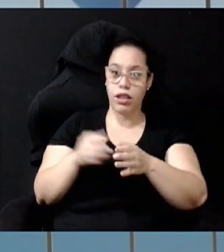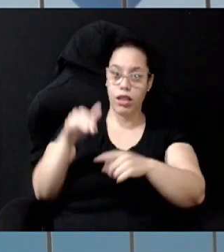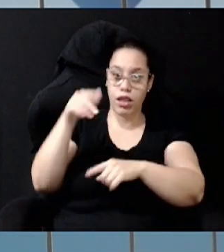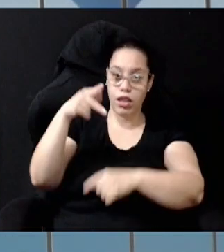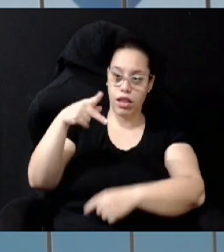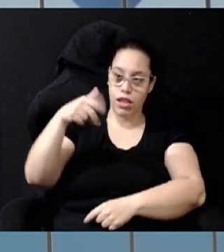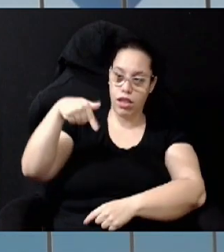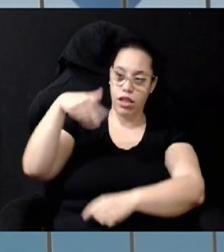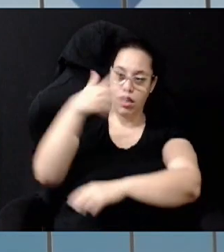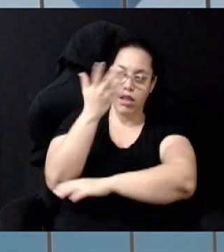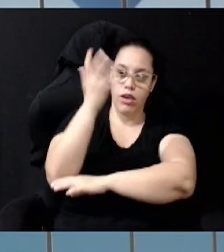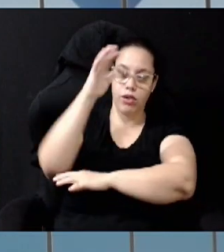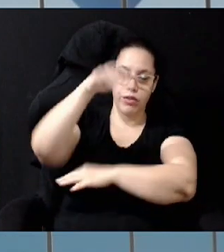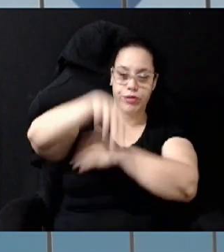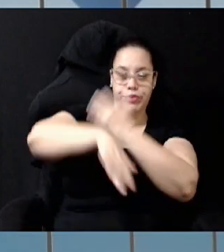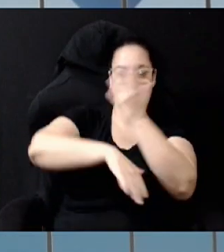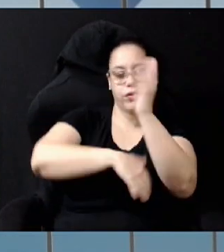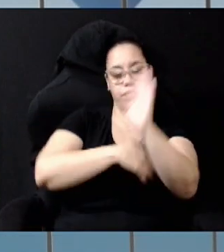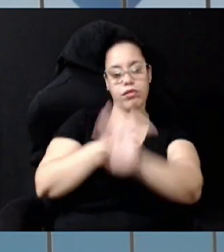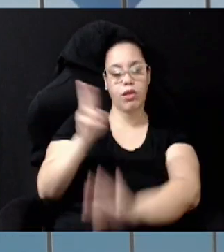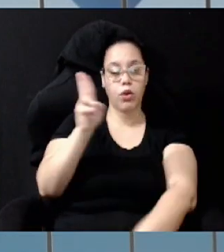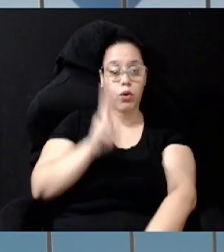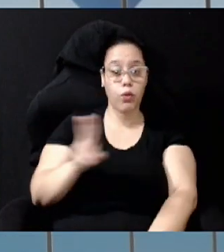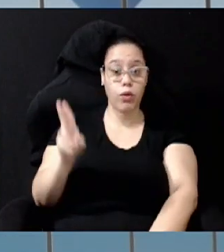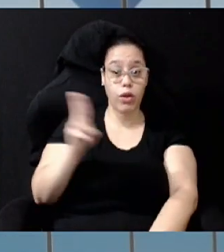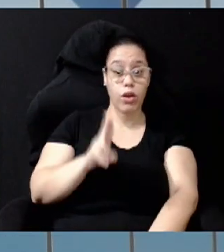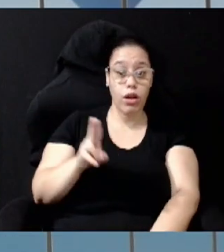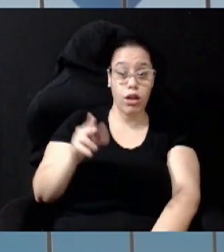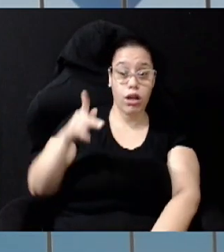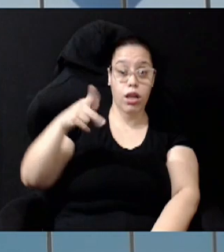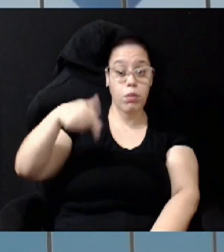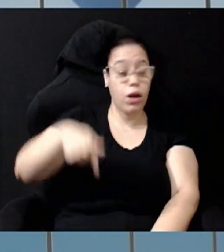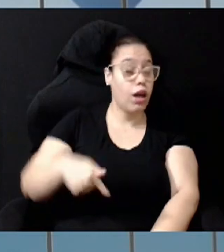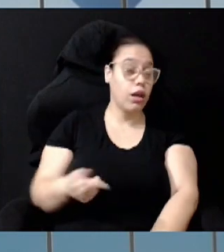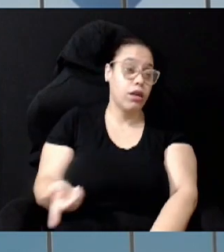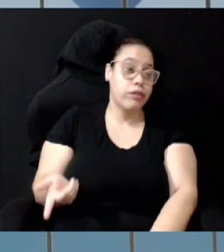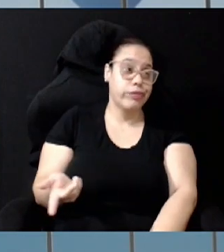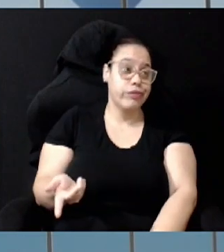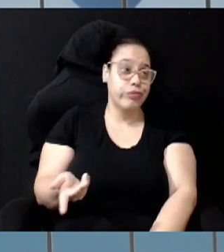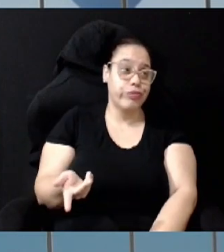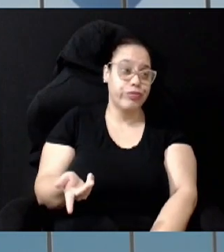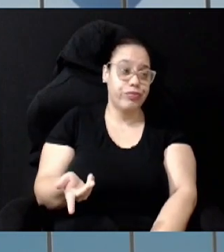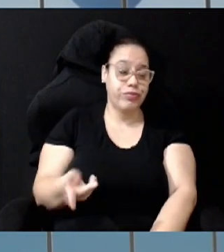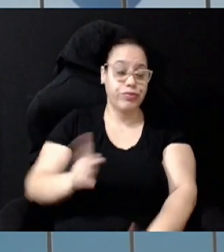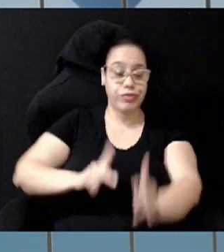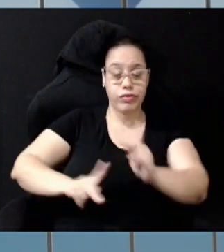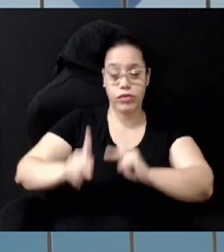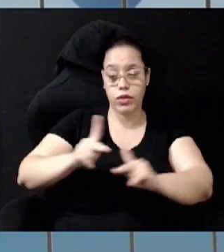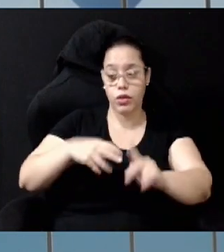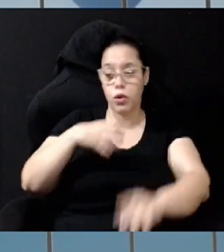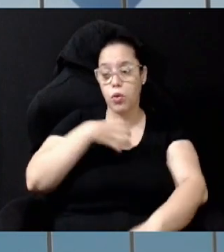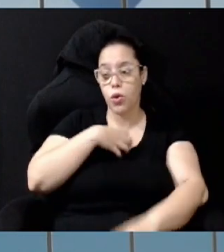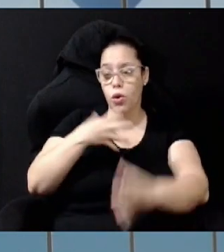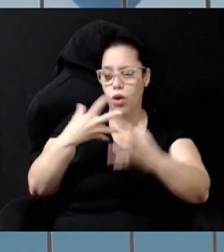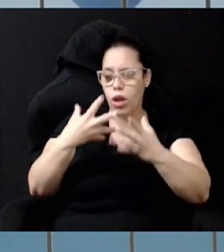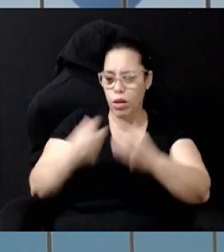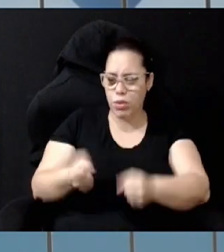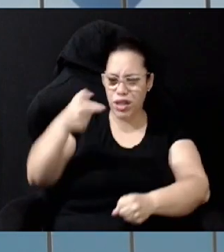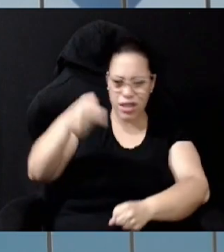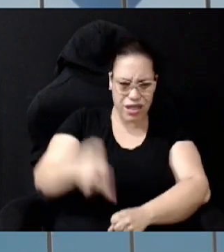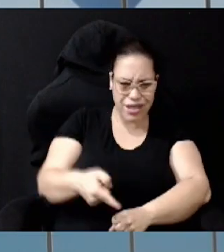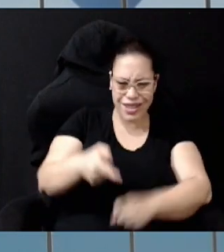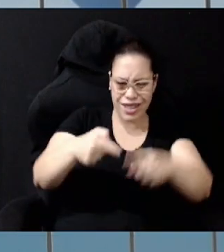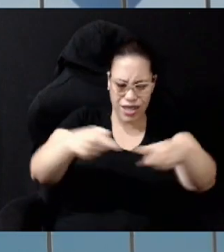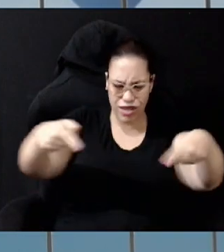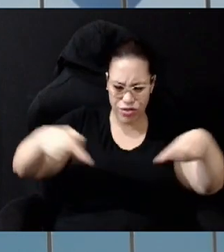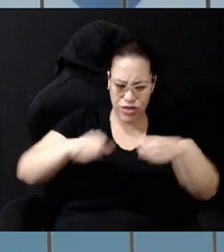população utilize esses parques. Então, a população ela começa a se sentir pertencente a esse espaço, a cuidar do